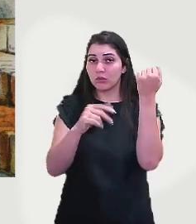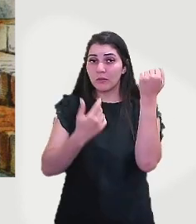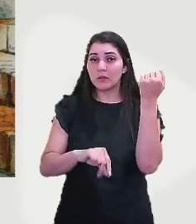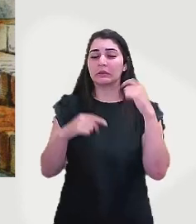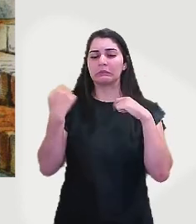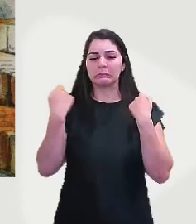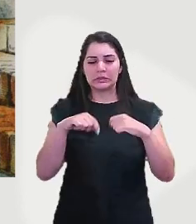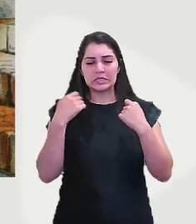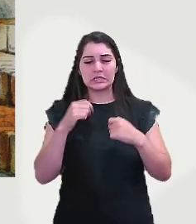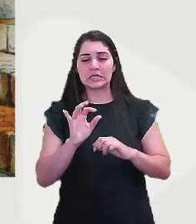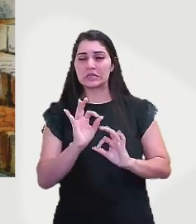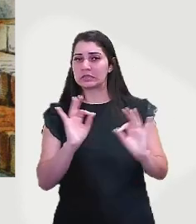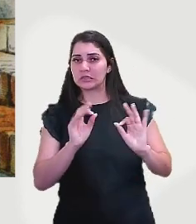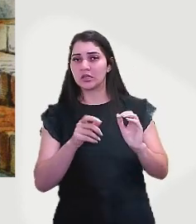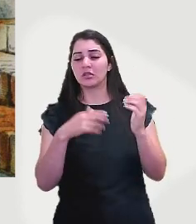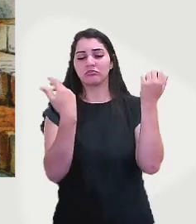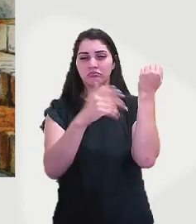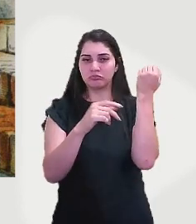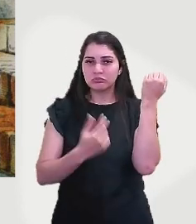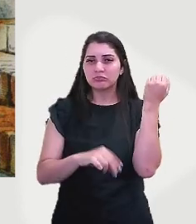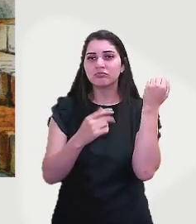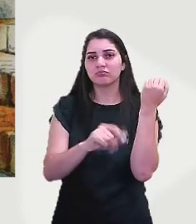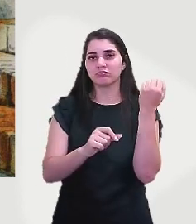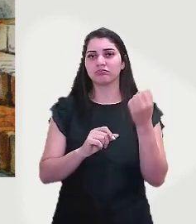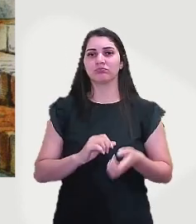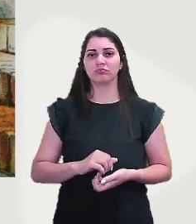é assim, ou você vai ser castigado.